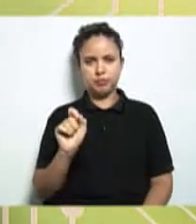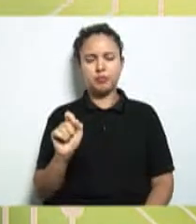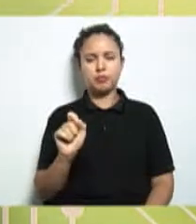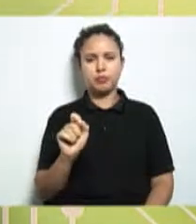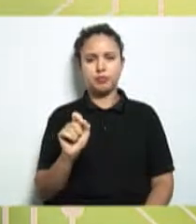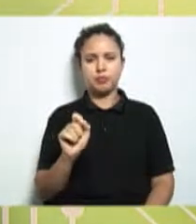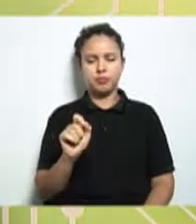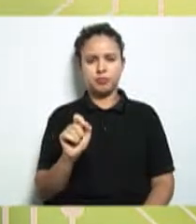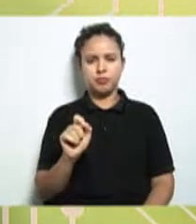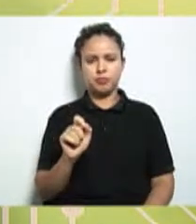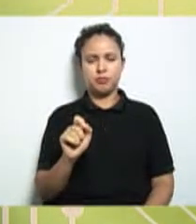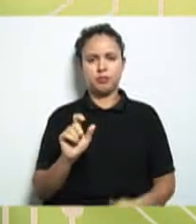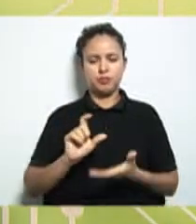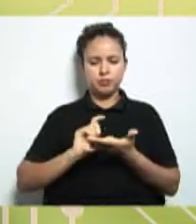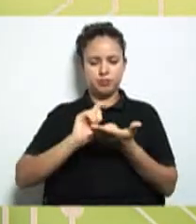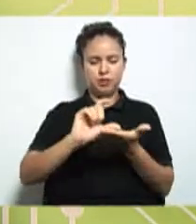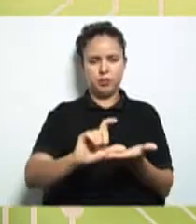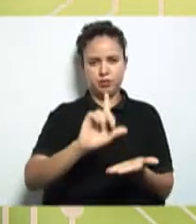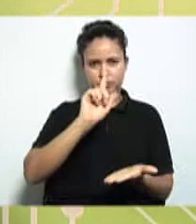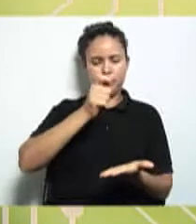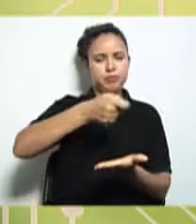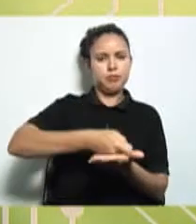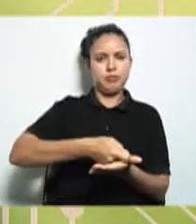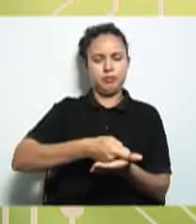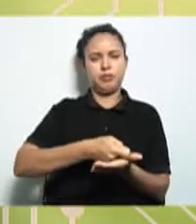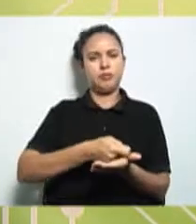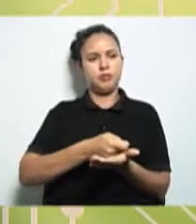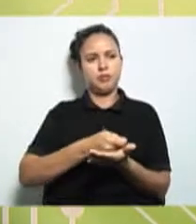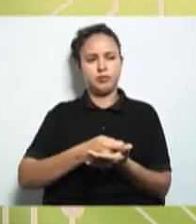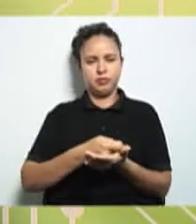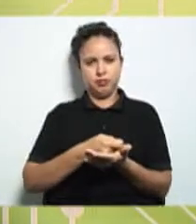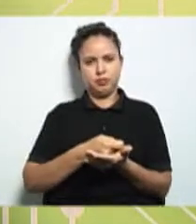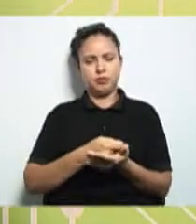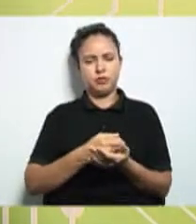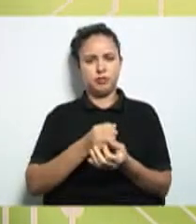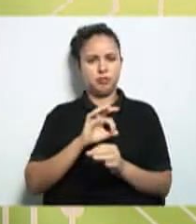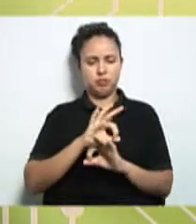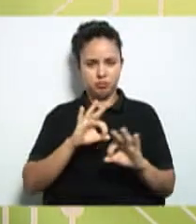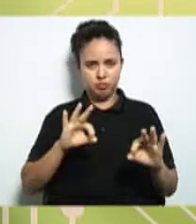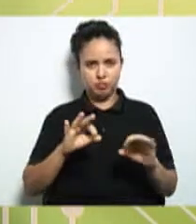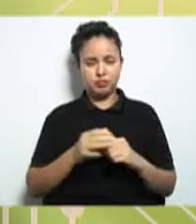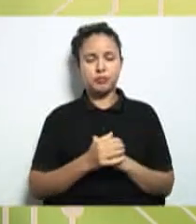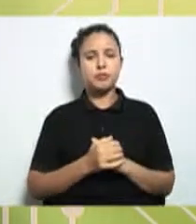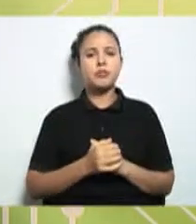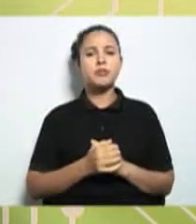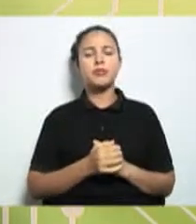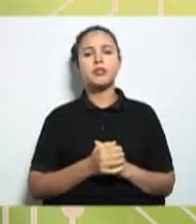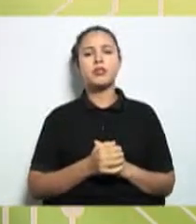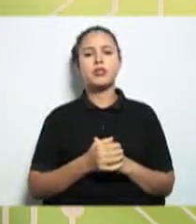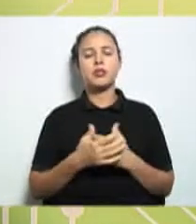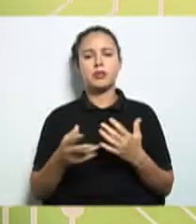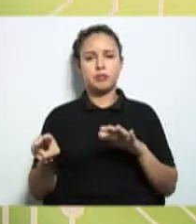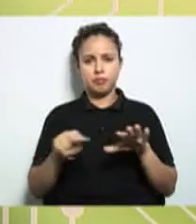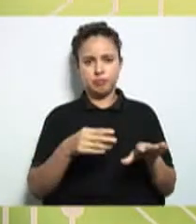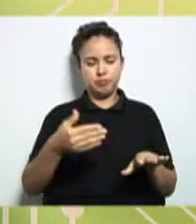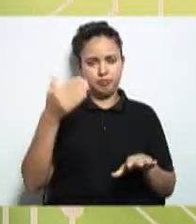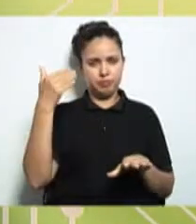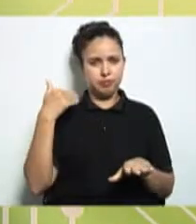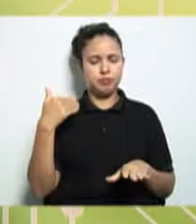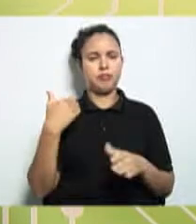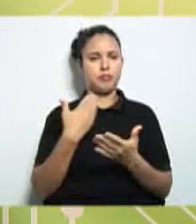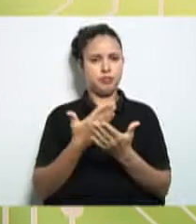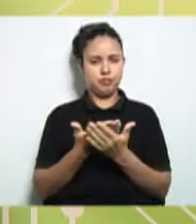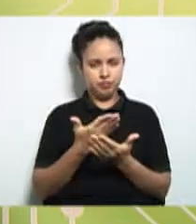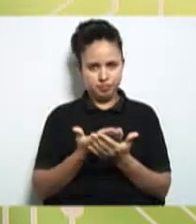né, defini, que eu estabeleci, vai ser o suficiente. Então, nós estávamos comentando na aula passada, e nós vimos na